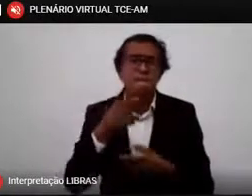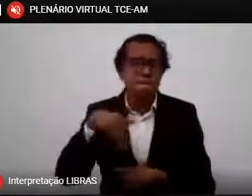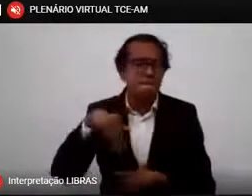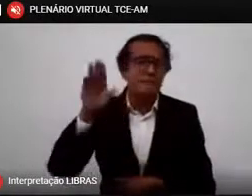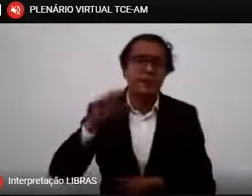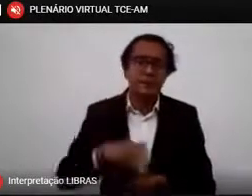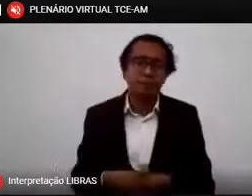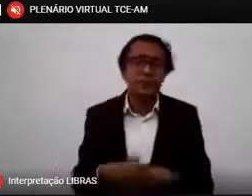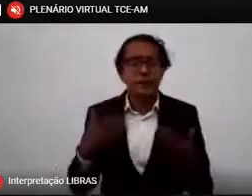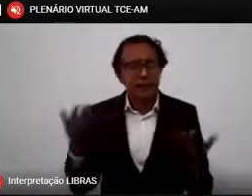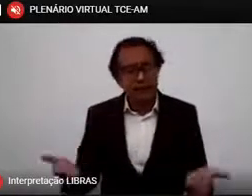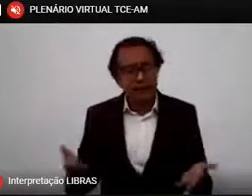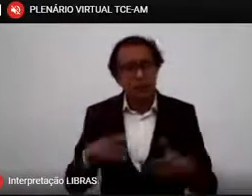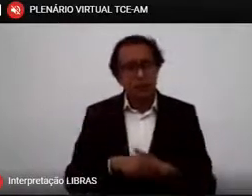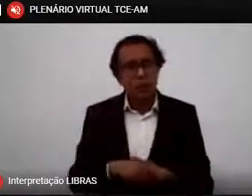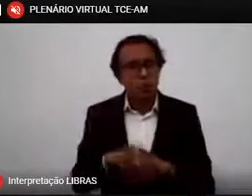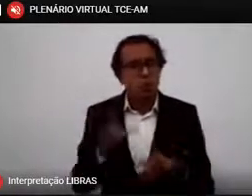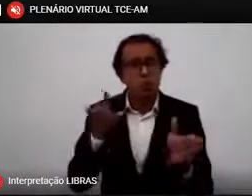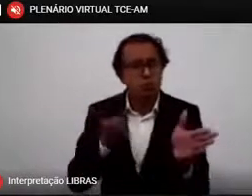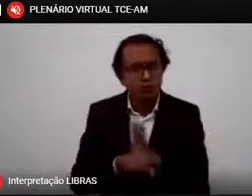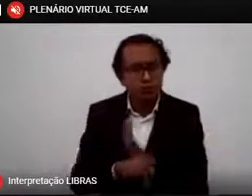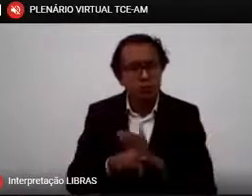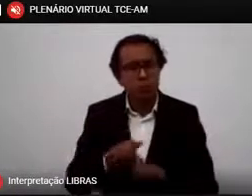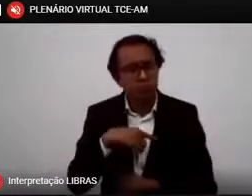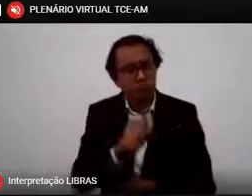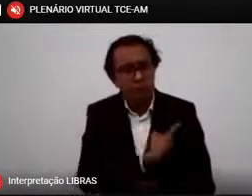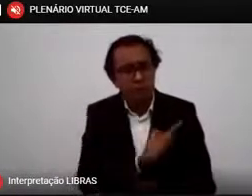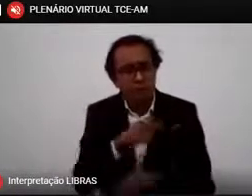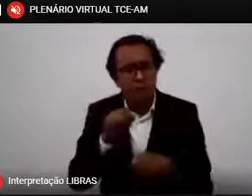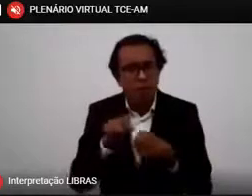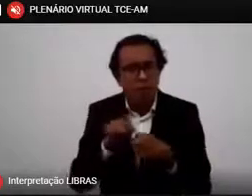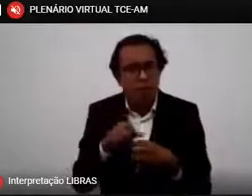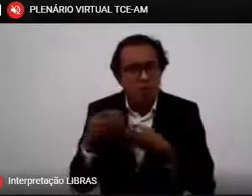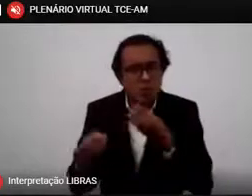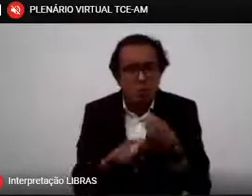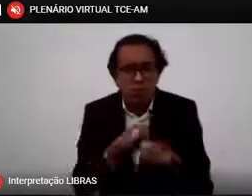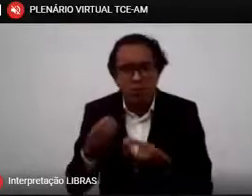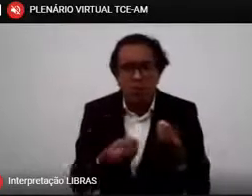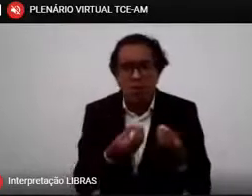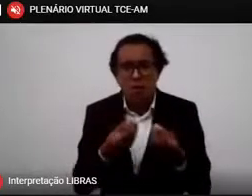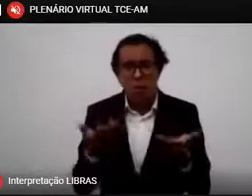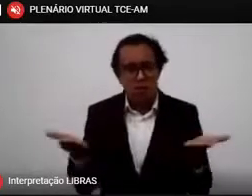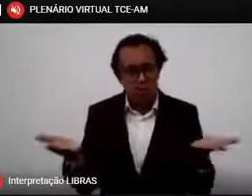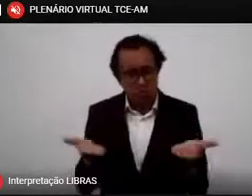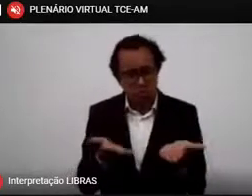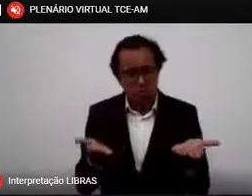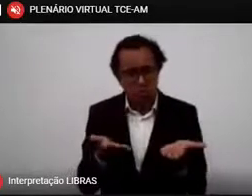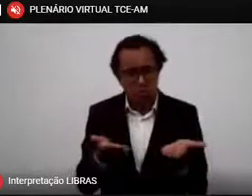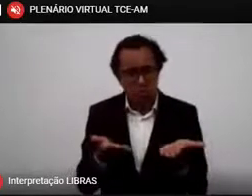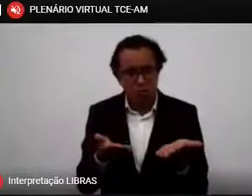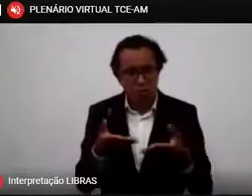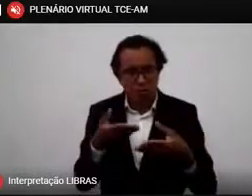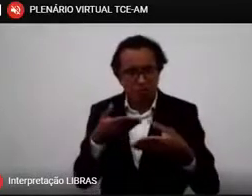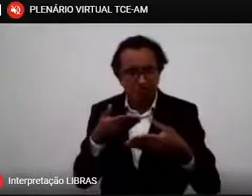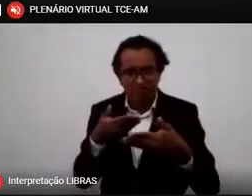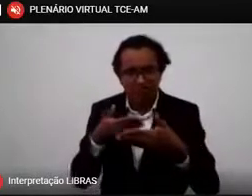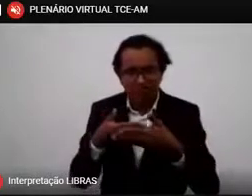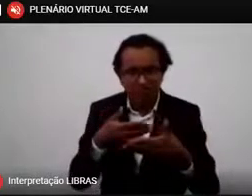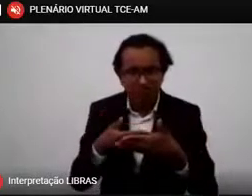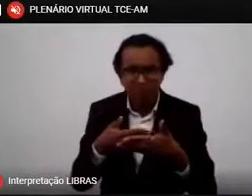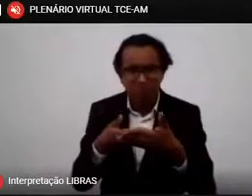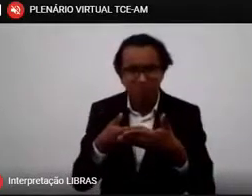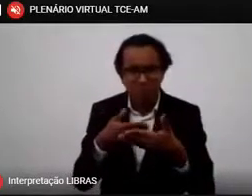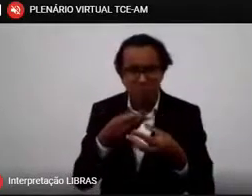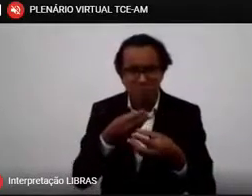Então, é isso a pergunta que a gente faz. Quão próximo nós estamos desse ponto de não retorno? Quão próximo? Nós estamos